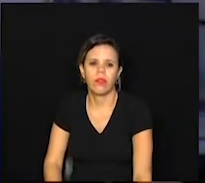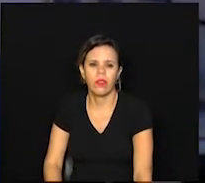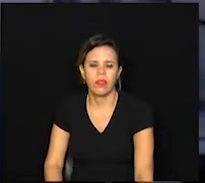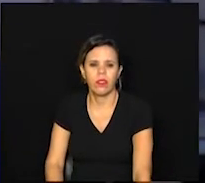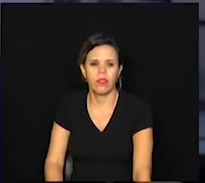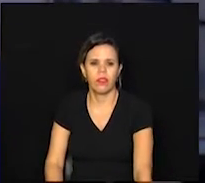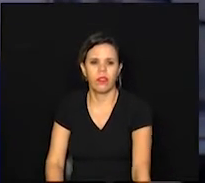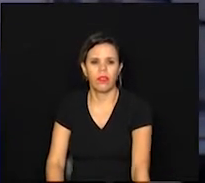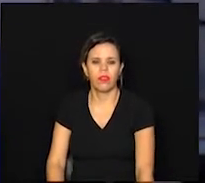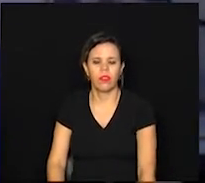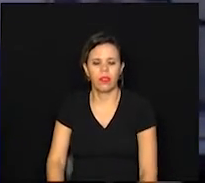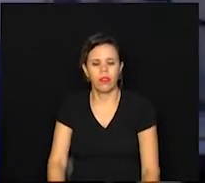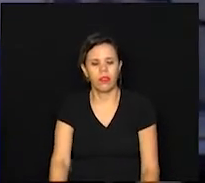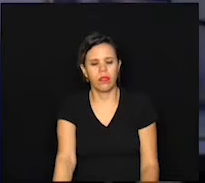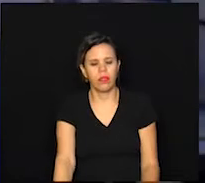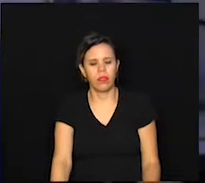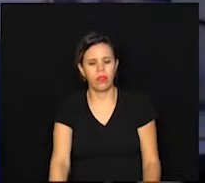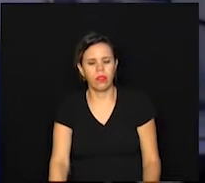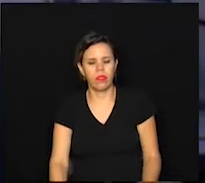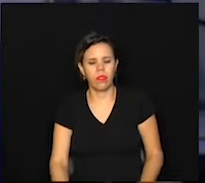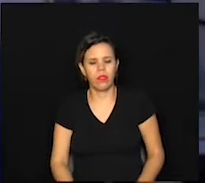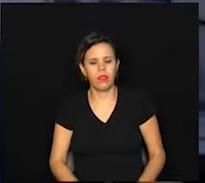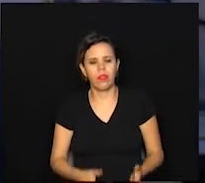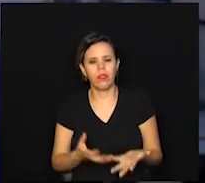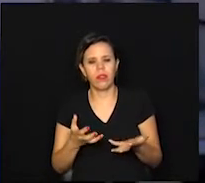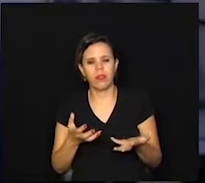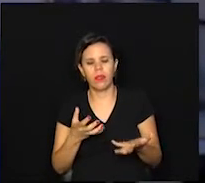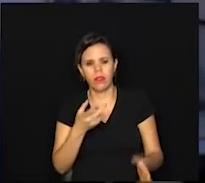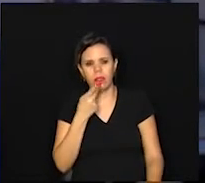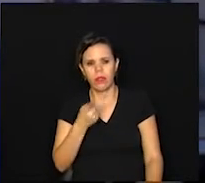Eu queria também falar, né,